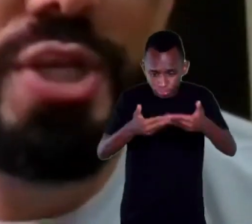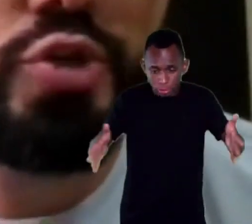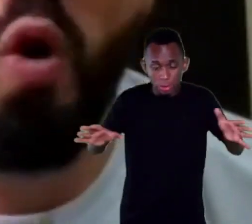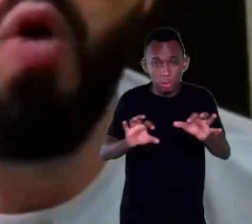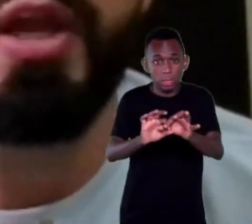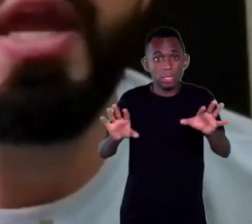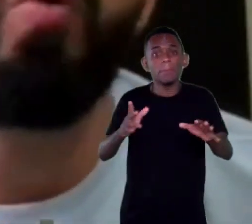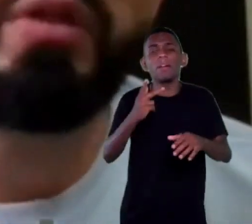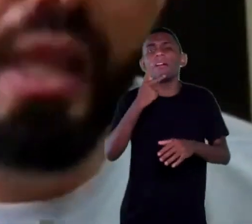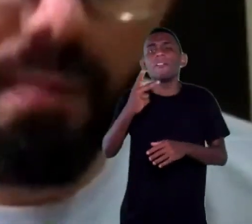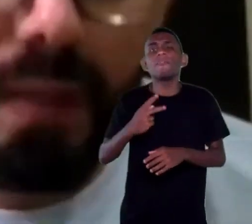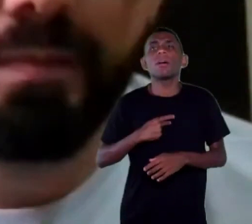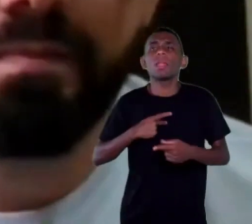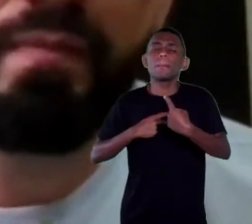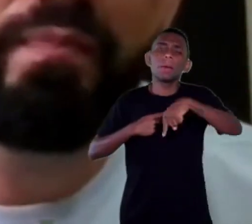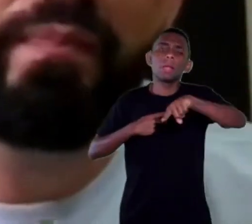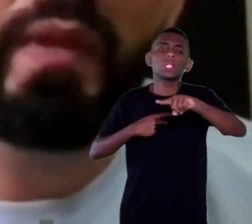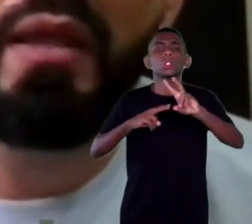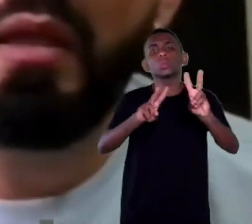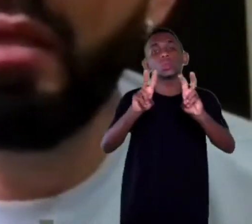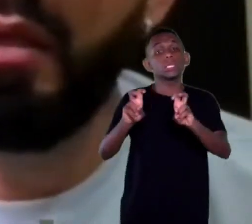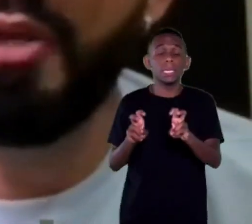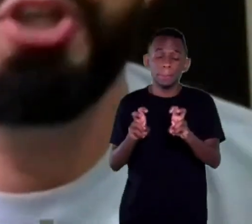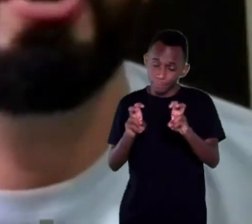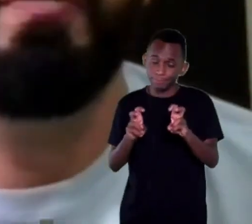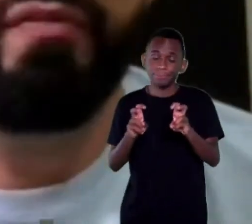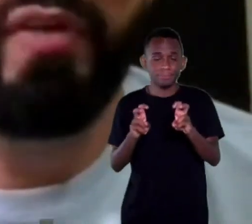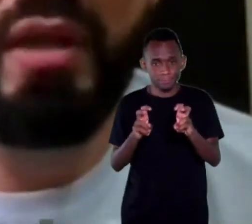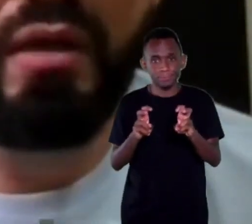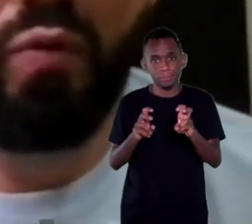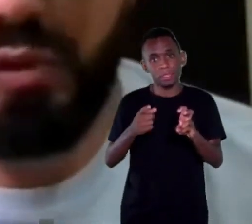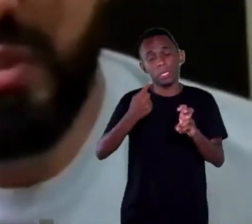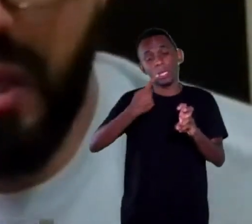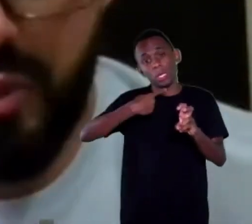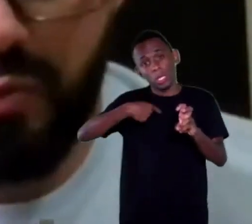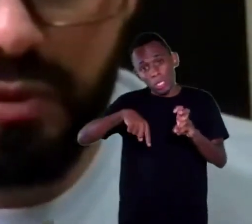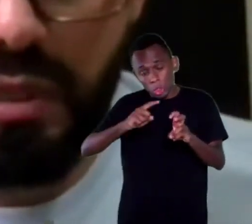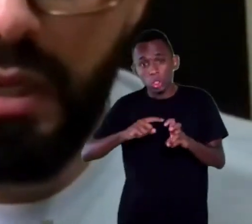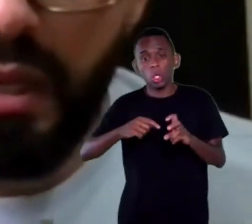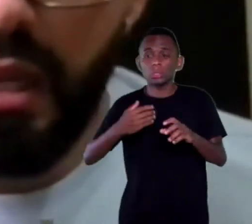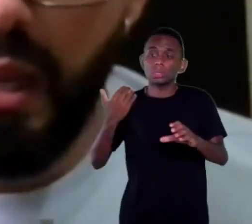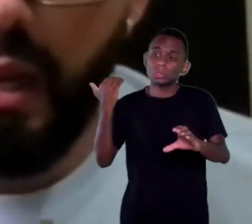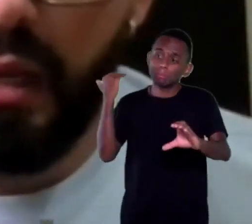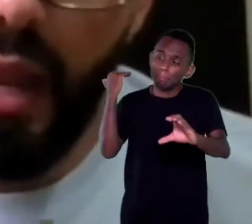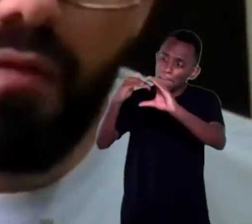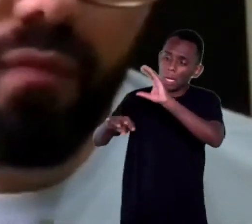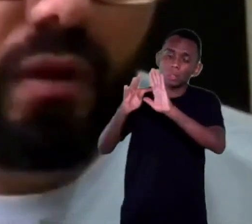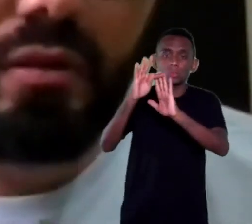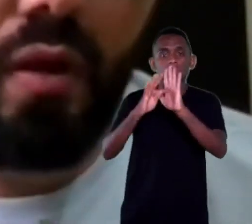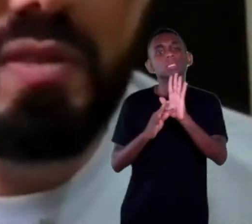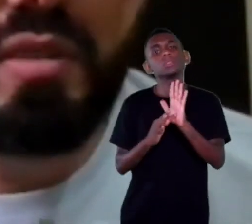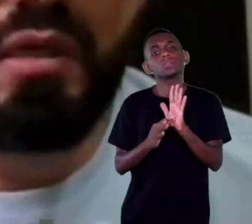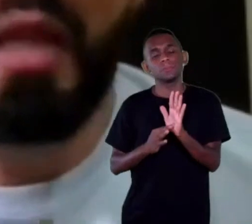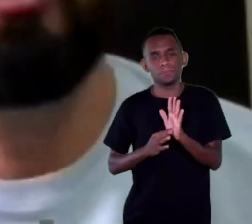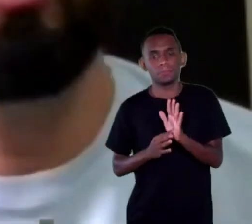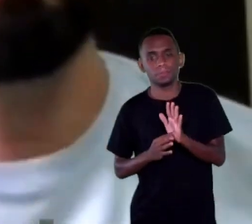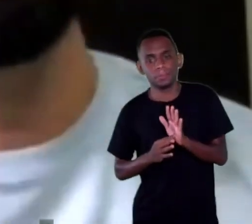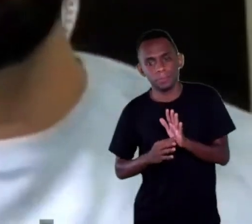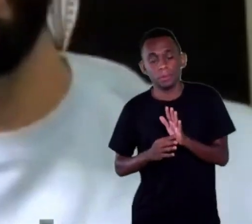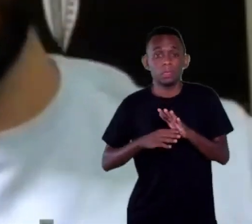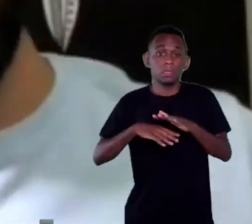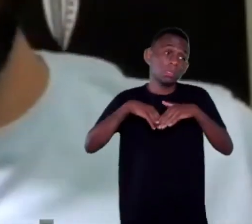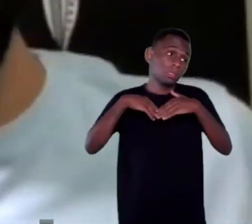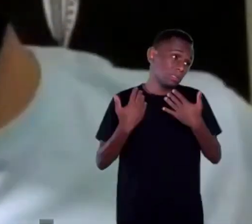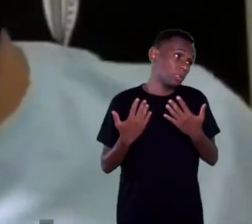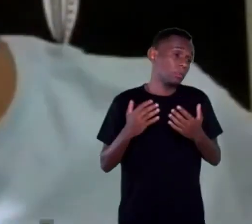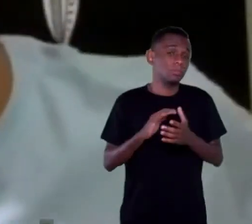para a gente qual que é o tema, e a gente envia os textos. Então, assim, nem todo